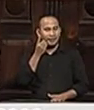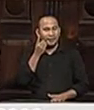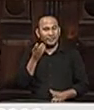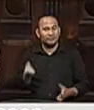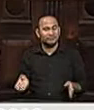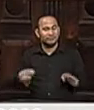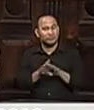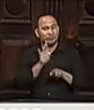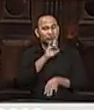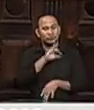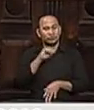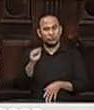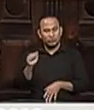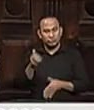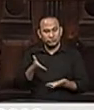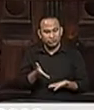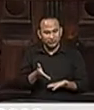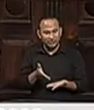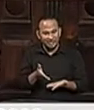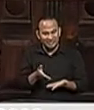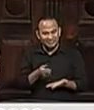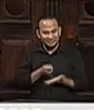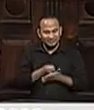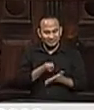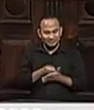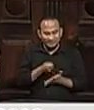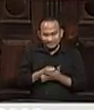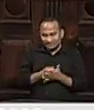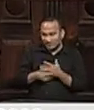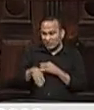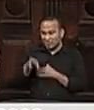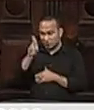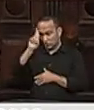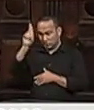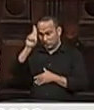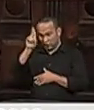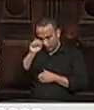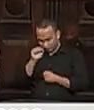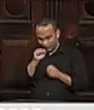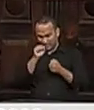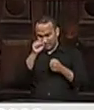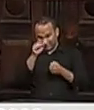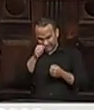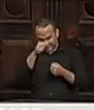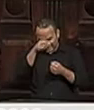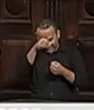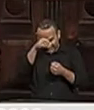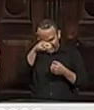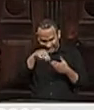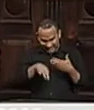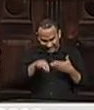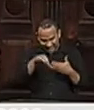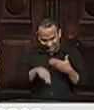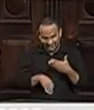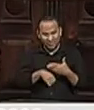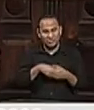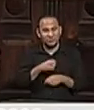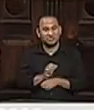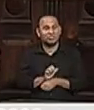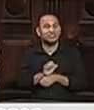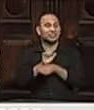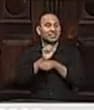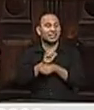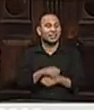fechar o dia de hoje sem exigir do chefe do Poder Executivo do Estado um pronunciamento absolutamente